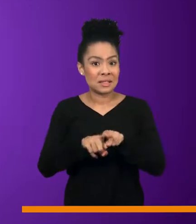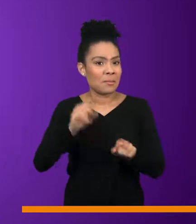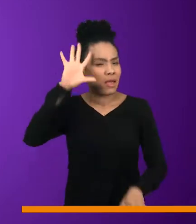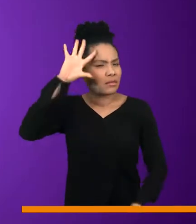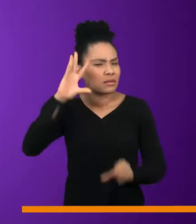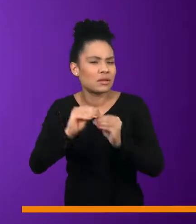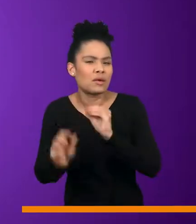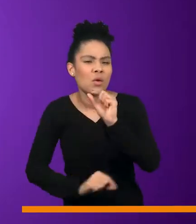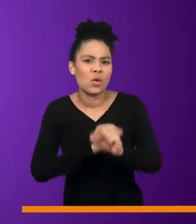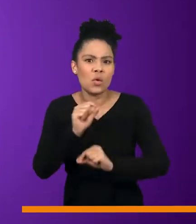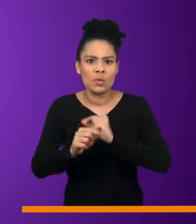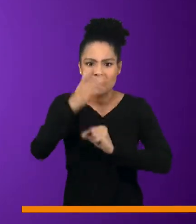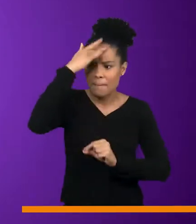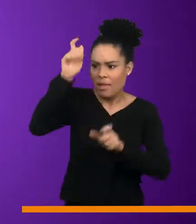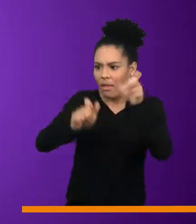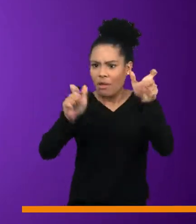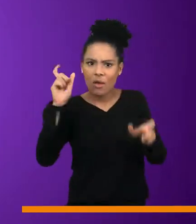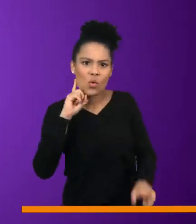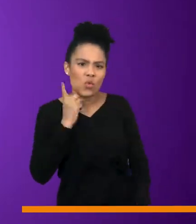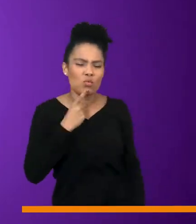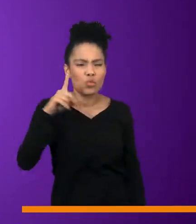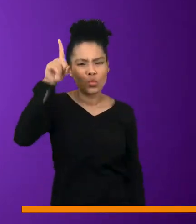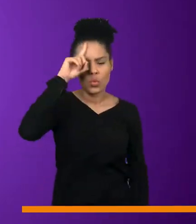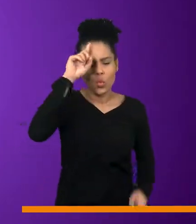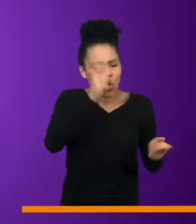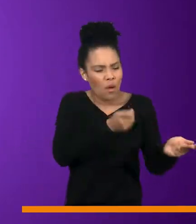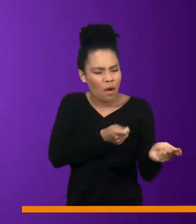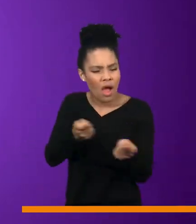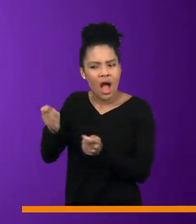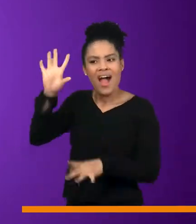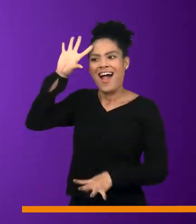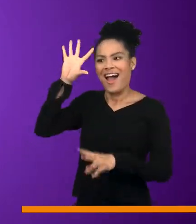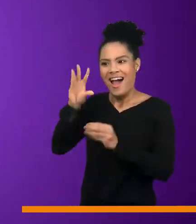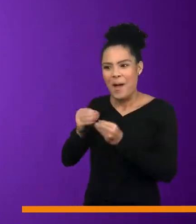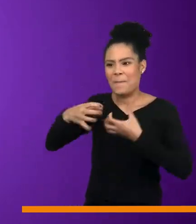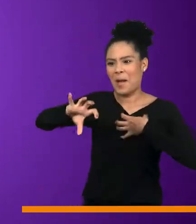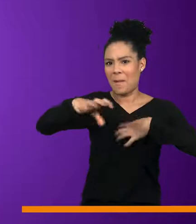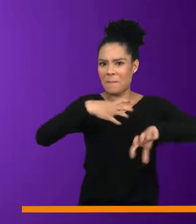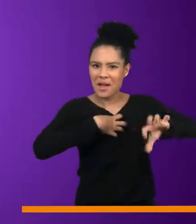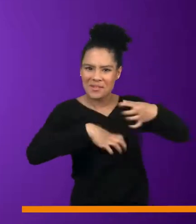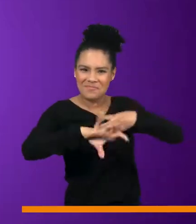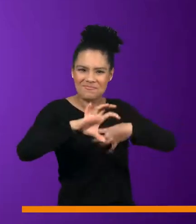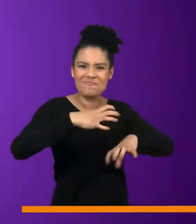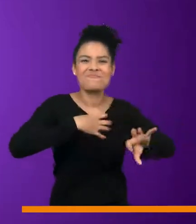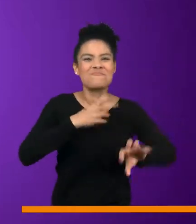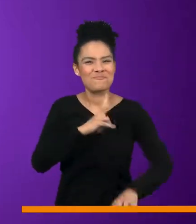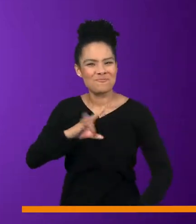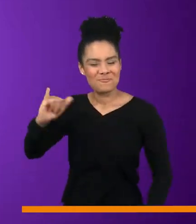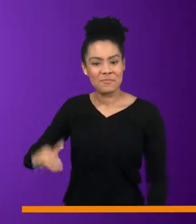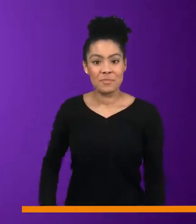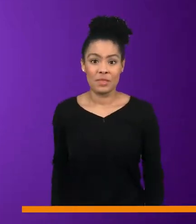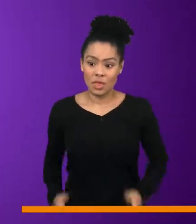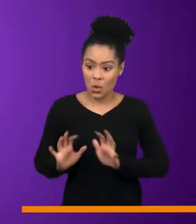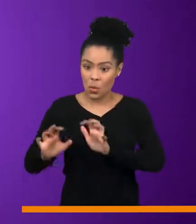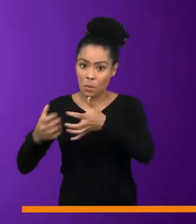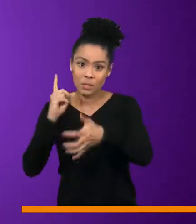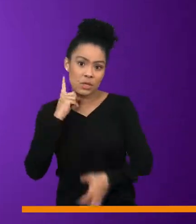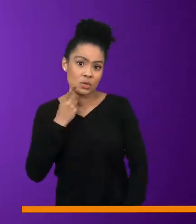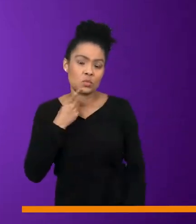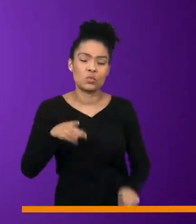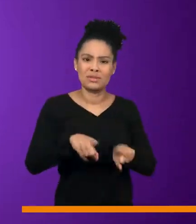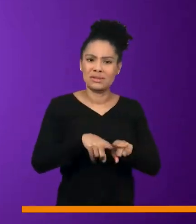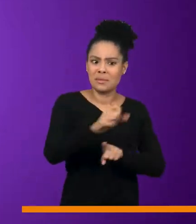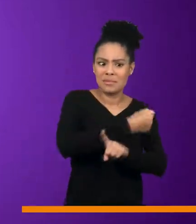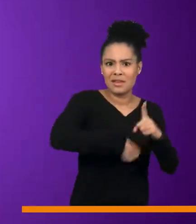entender o cotidiano dessas pessoas, desenvolvendo mais empatia em todas as situações. A comunidade surda e a